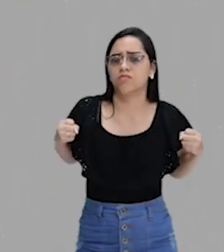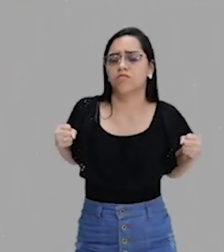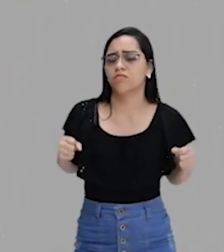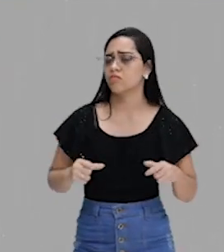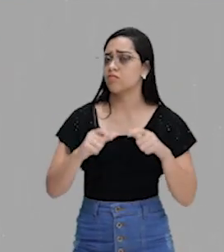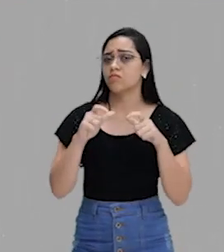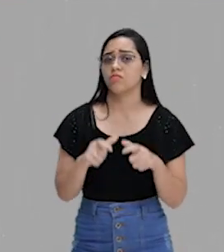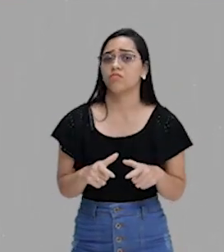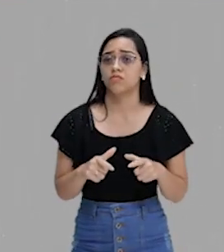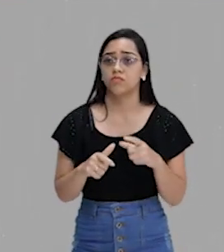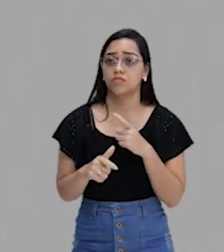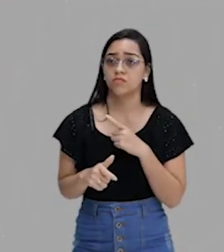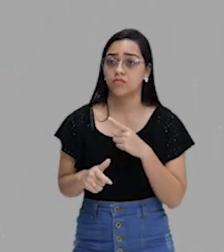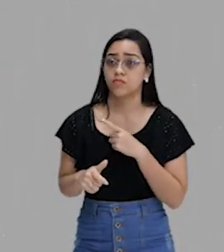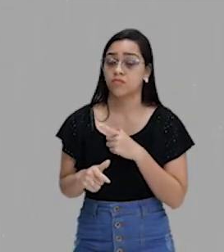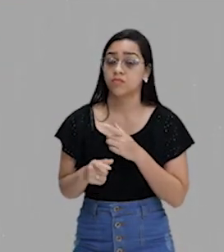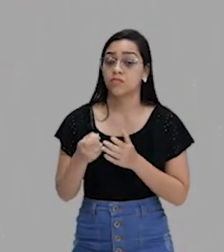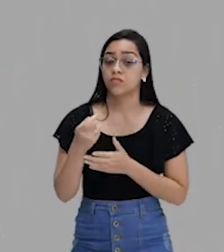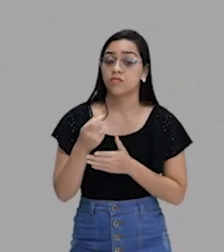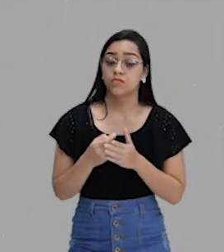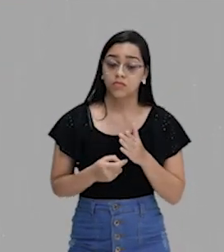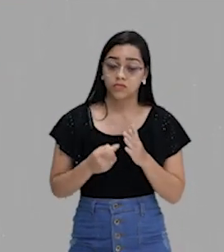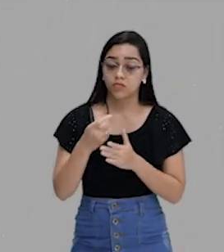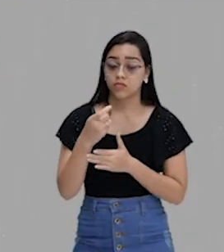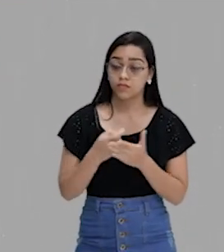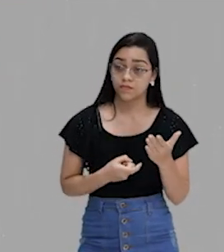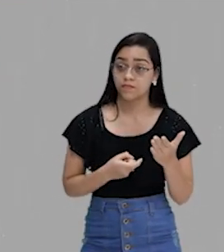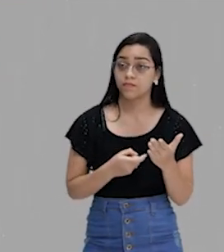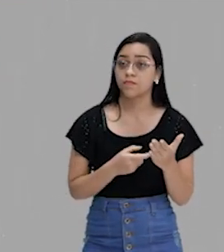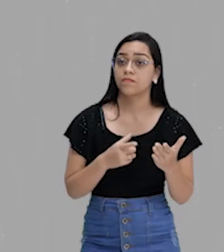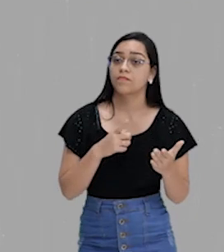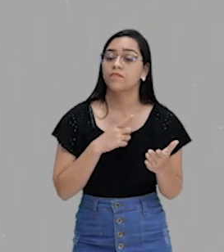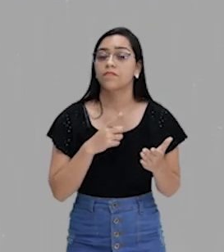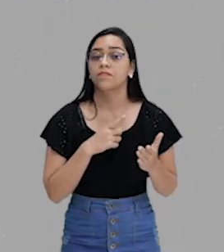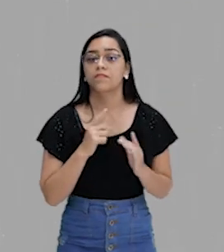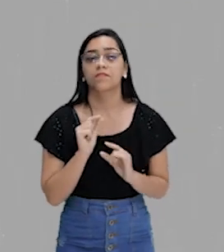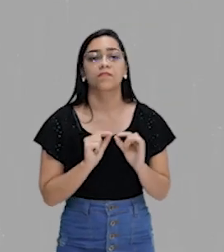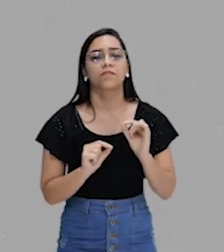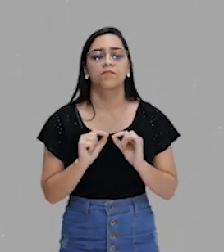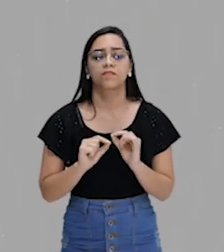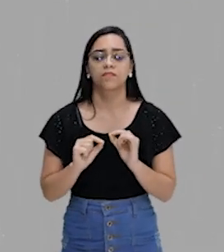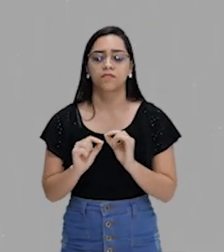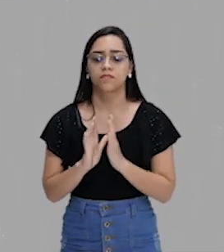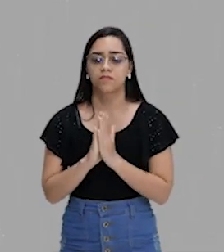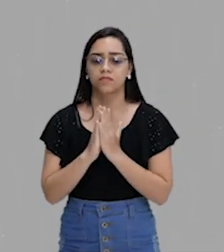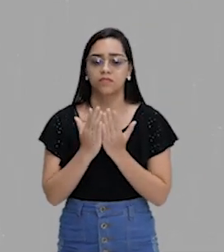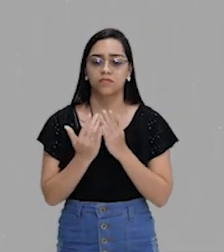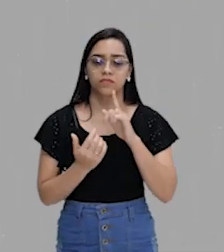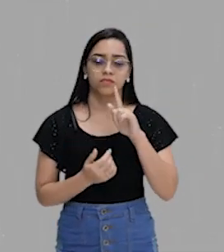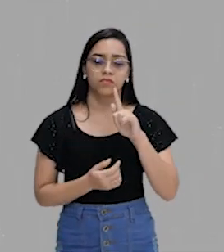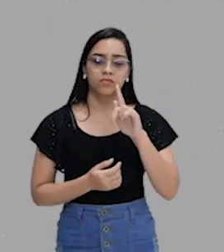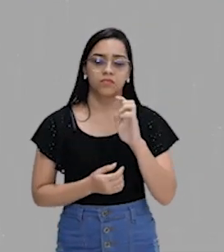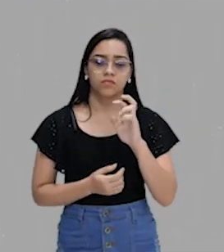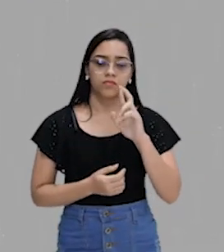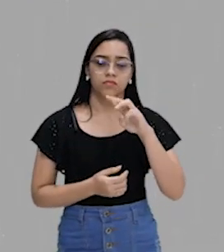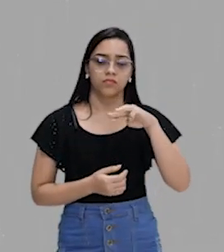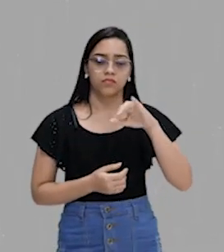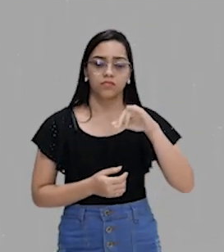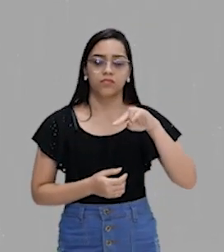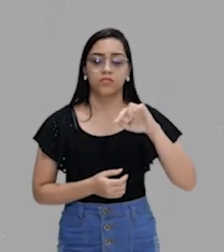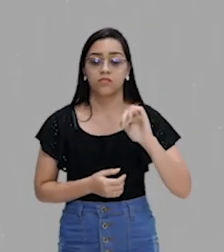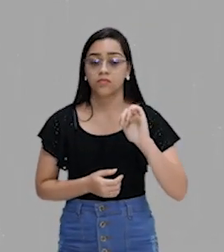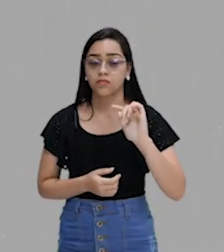estava. Esse aqui, gente, esse aqui é um trecho de uma obra chamada Germinal,